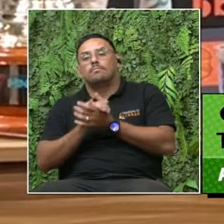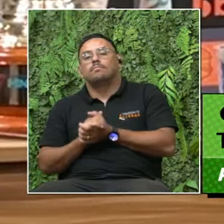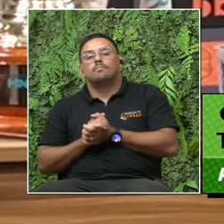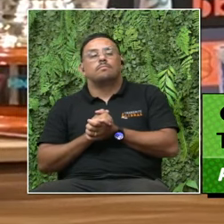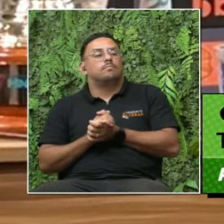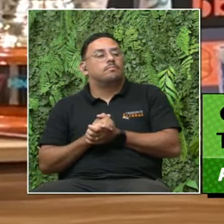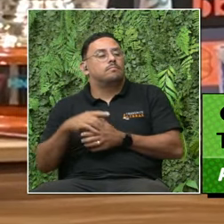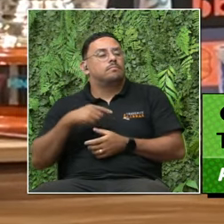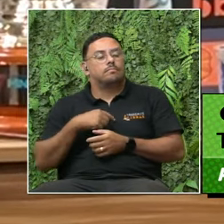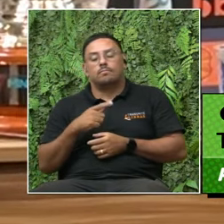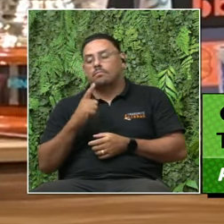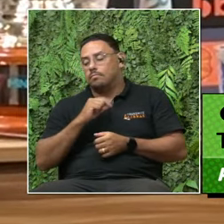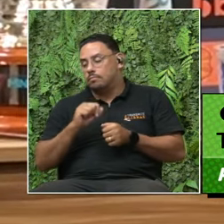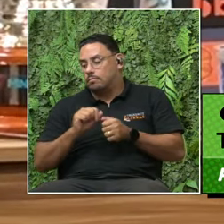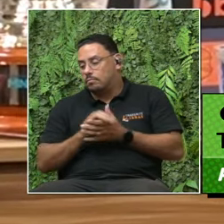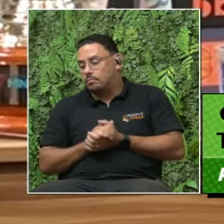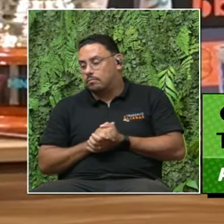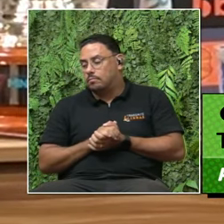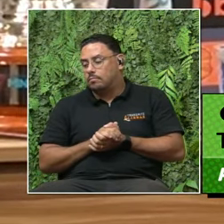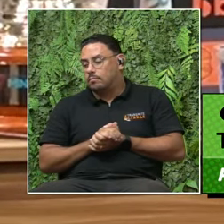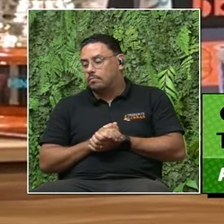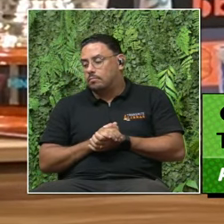representar escudo